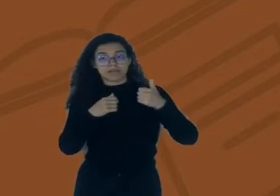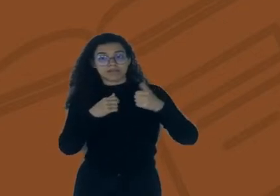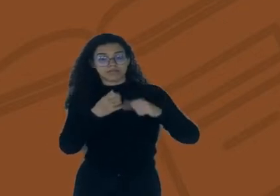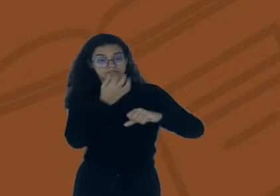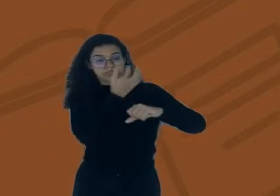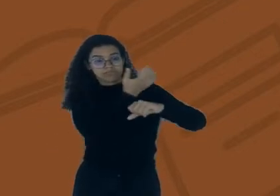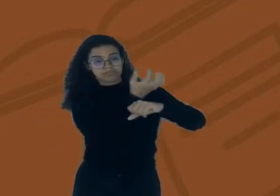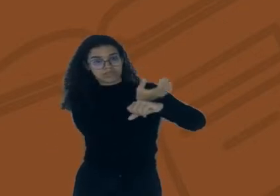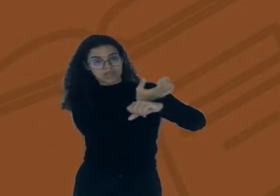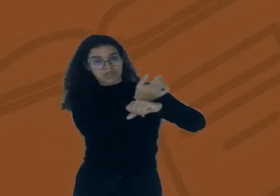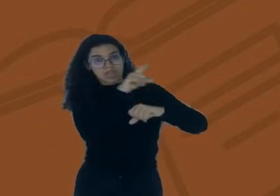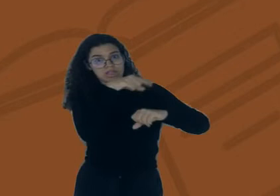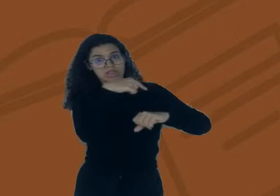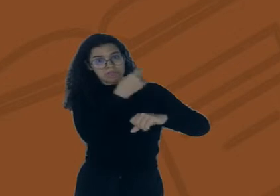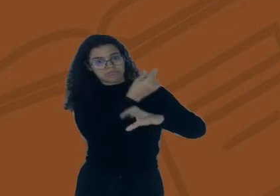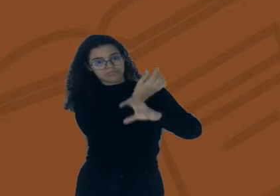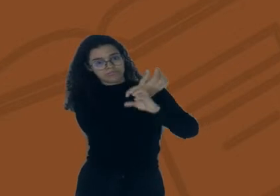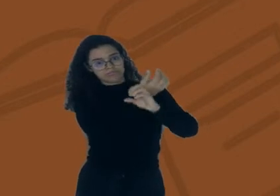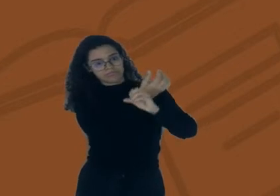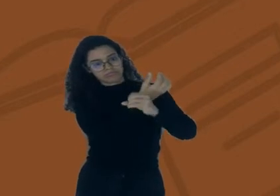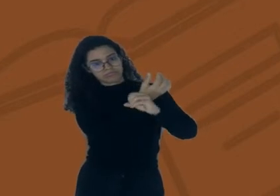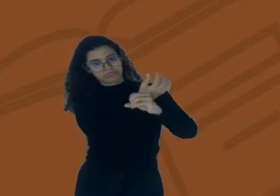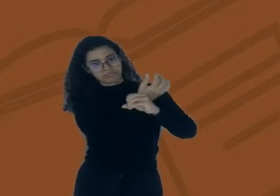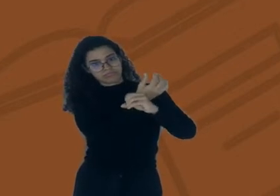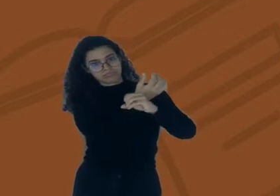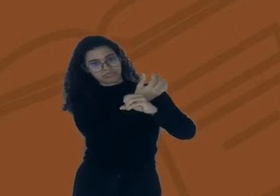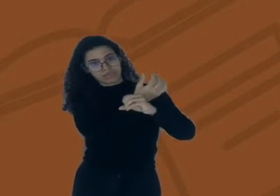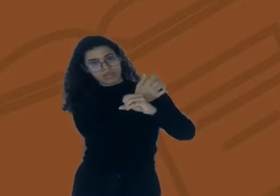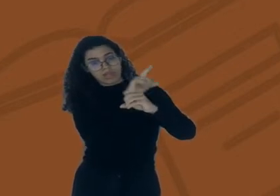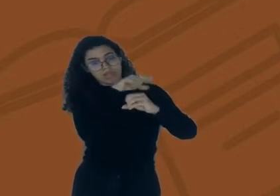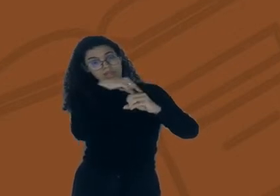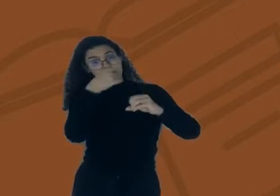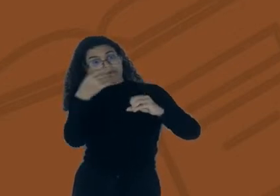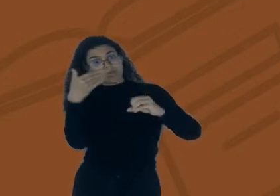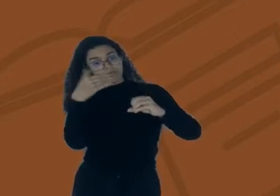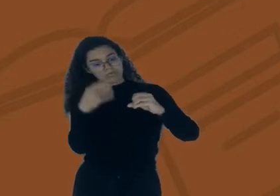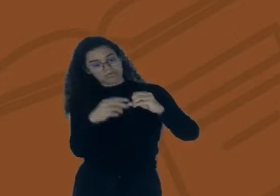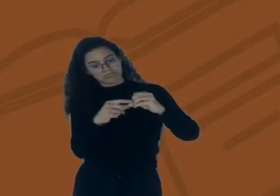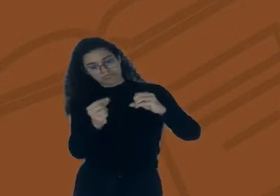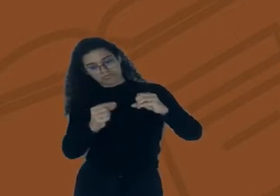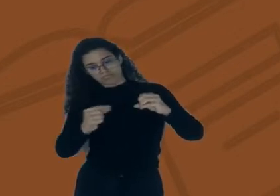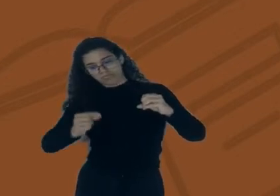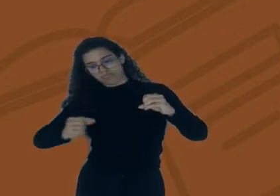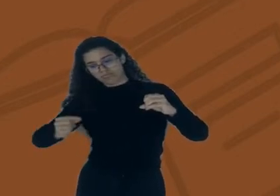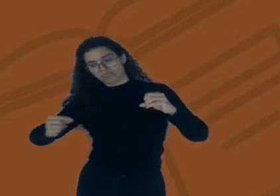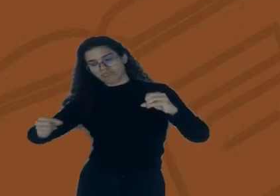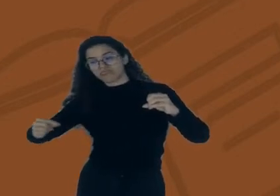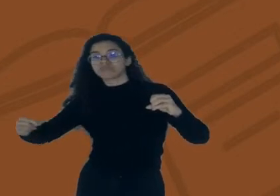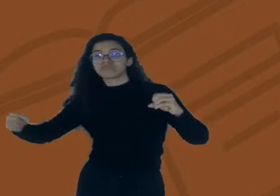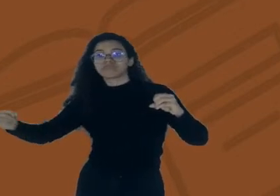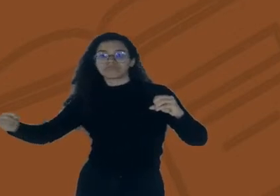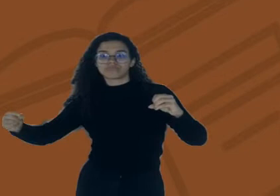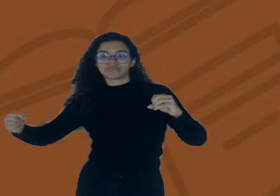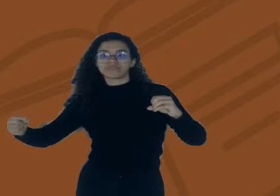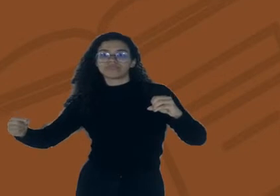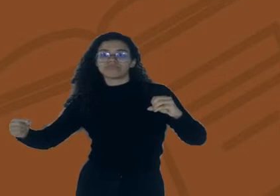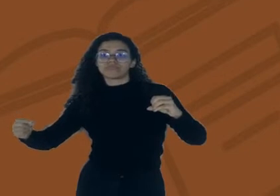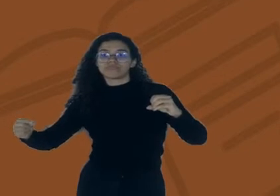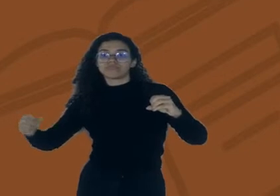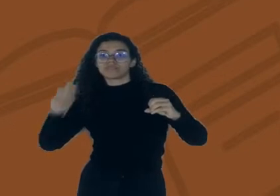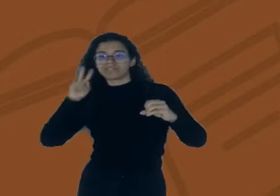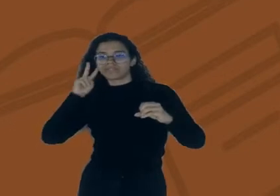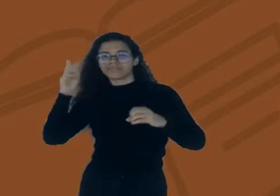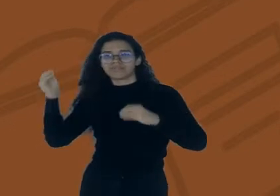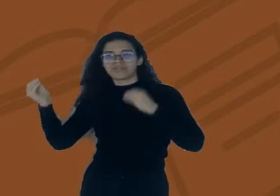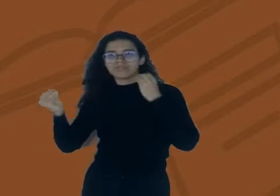depois corpo celular, em seguida nós temos aí o axônio. Olha só aqui como nós podemos verificar